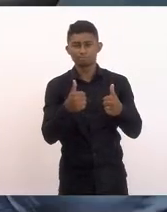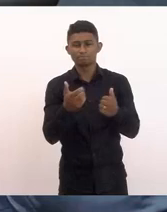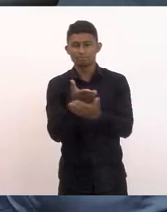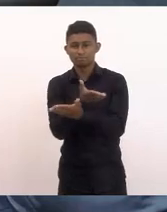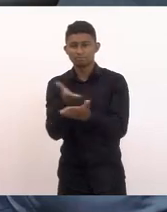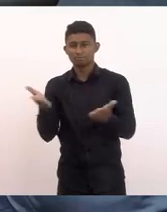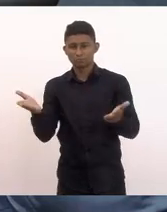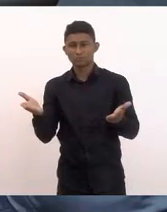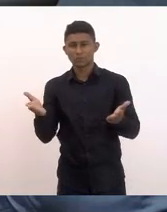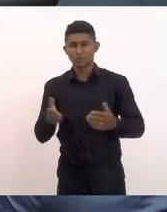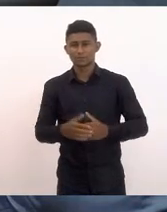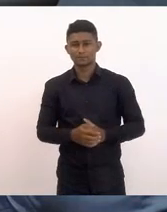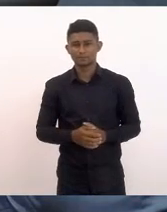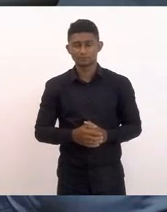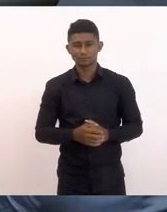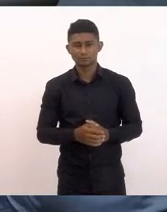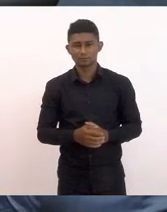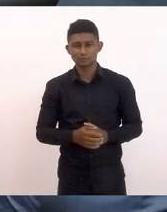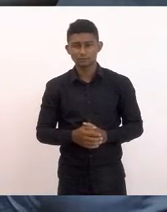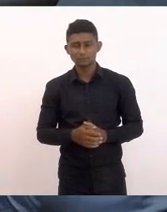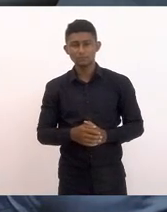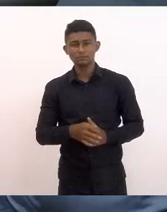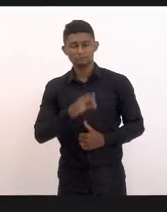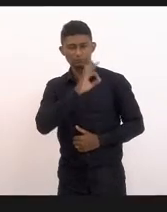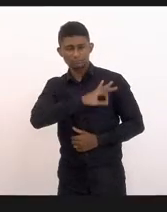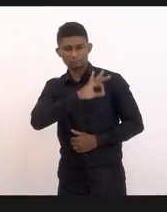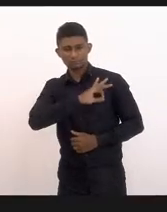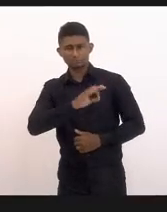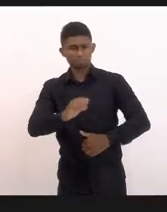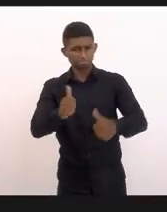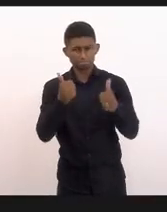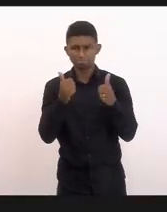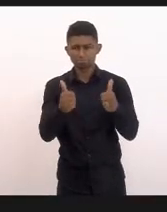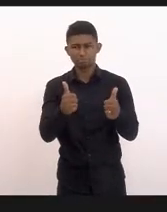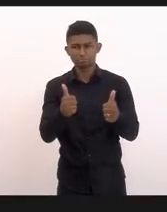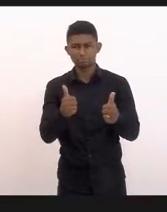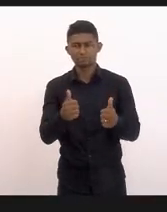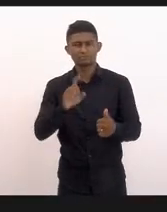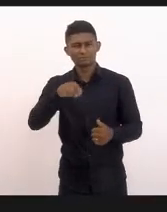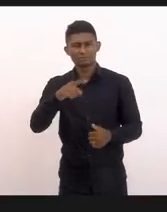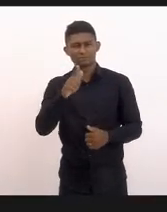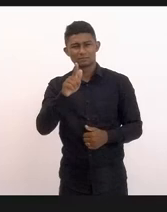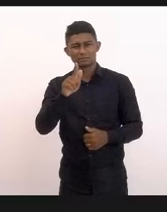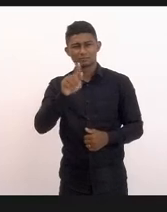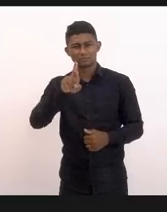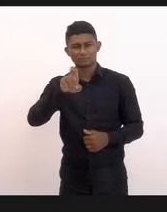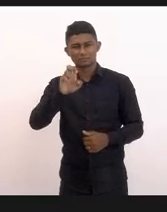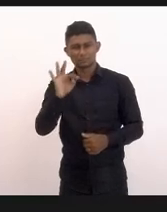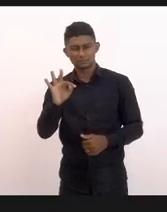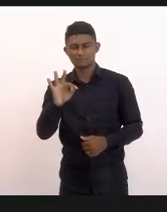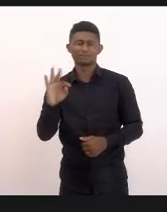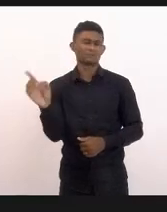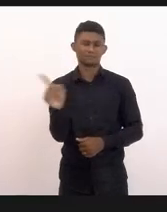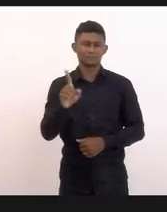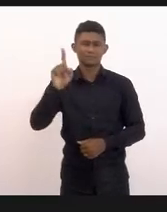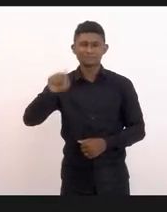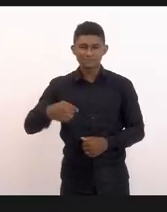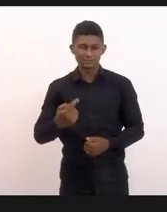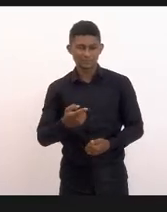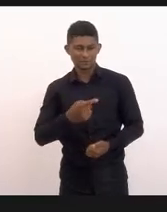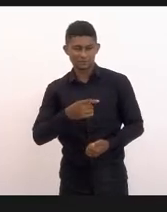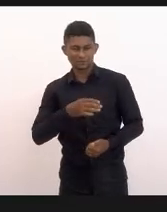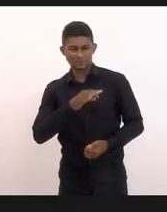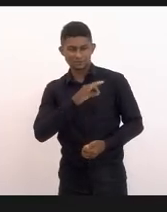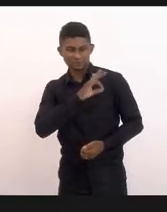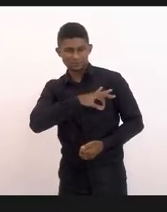ganhando a sua gratificação, que não deveria nem ser gratificação, deveria ser aumento real, é